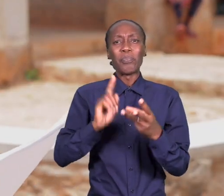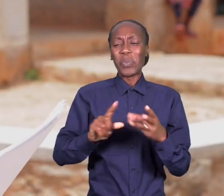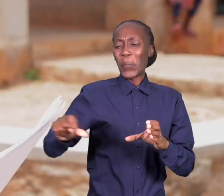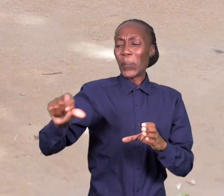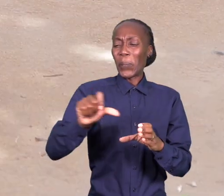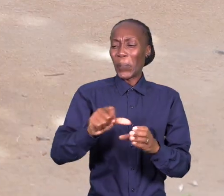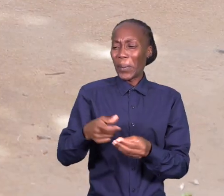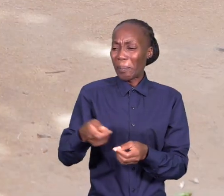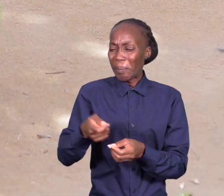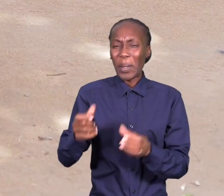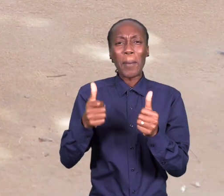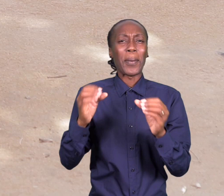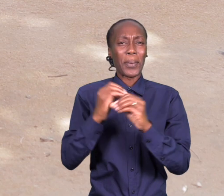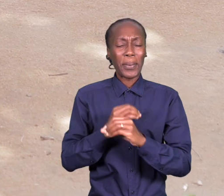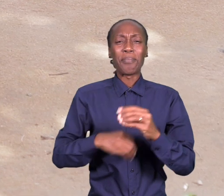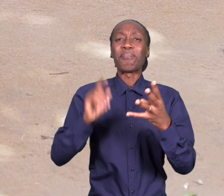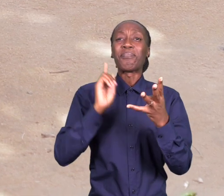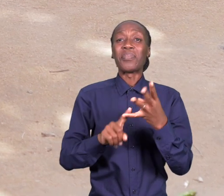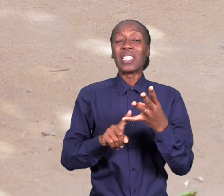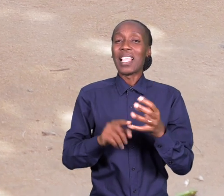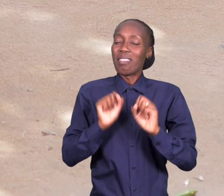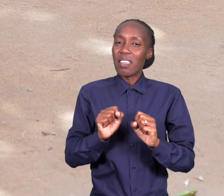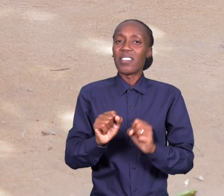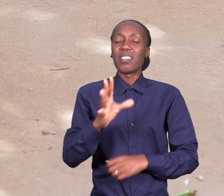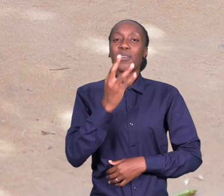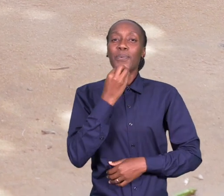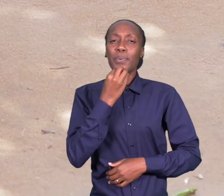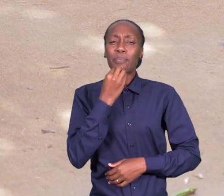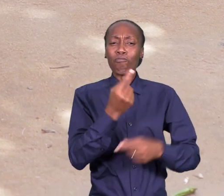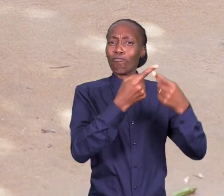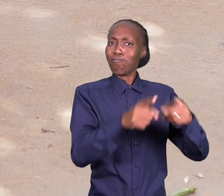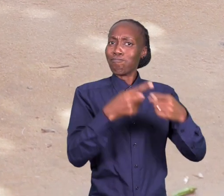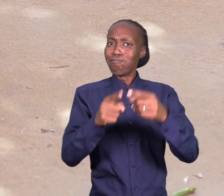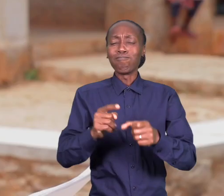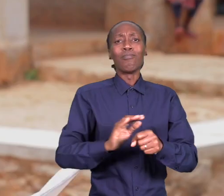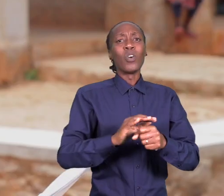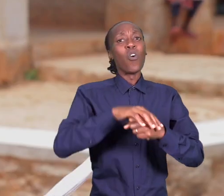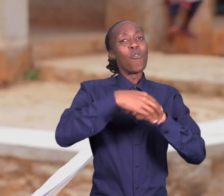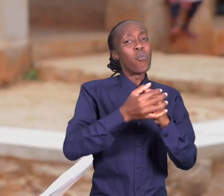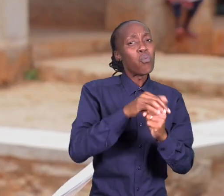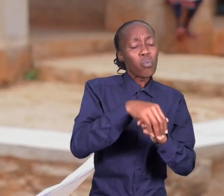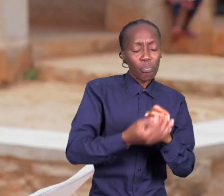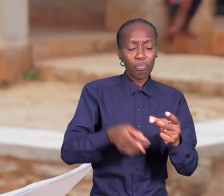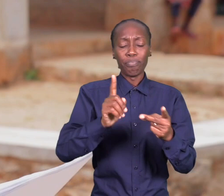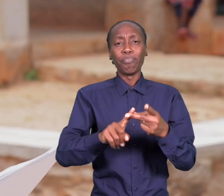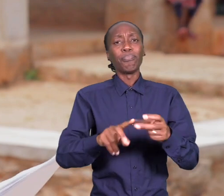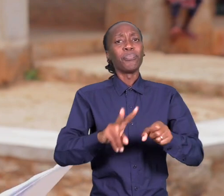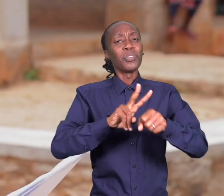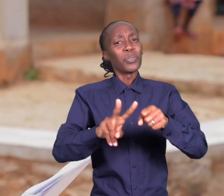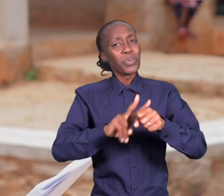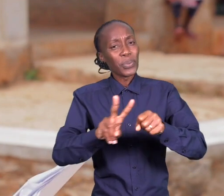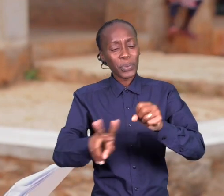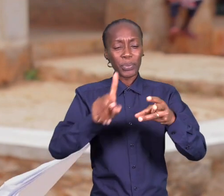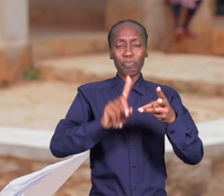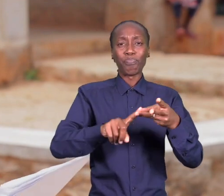muitos óleos, devem ter uma alimentação regulada, equilibrada, com muitas frutas, verduras. Em